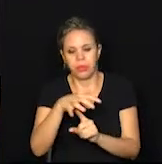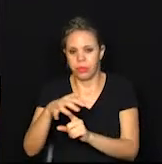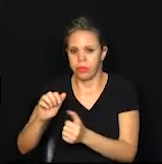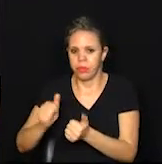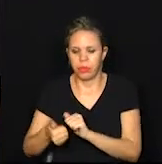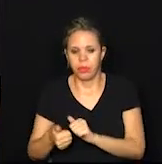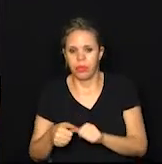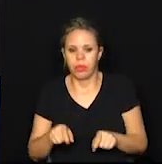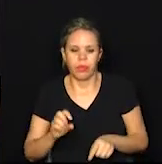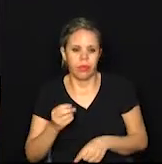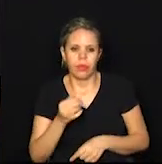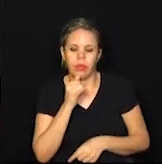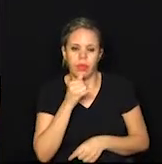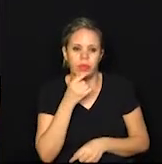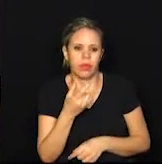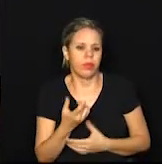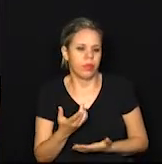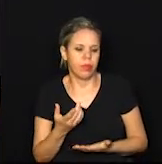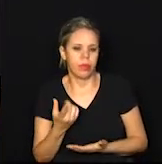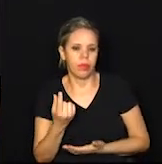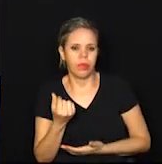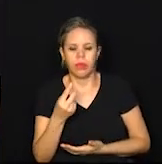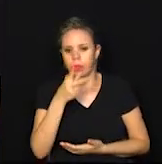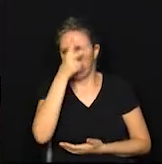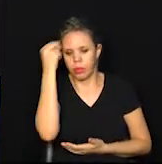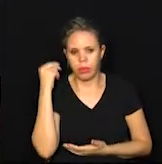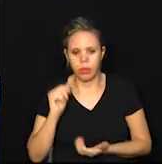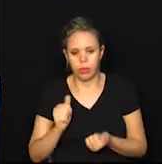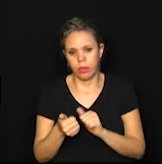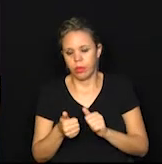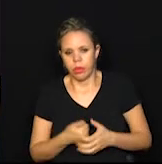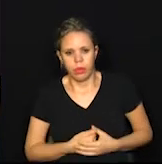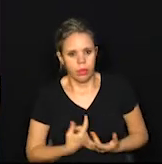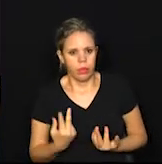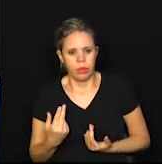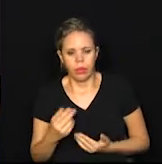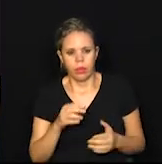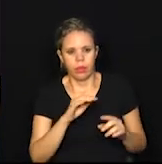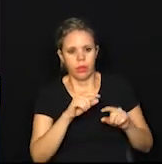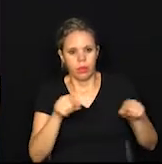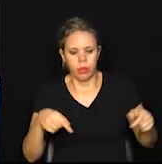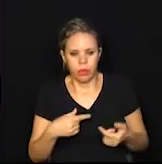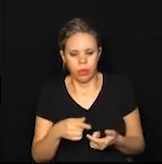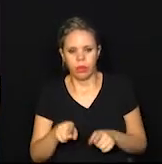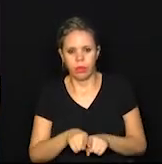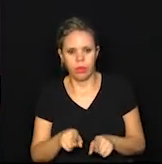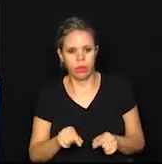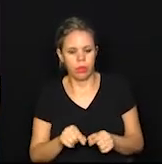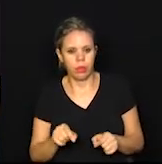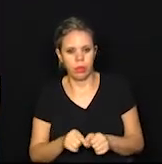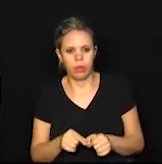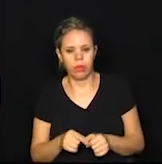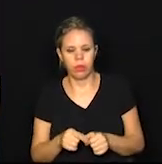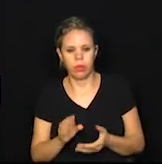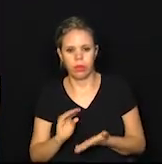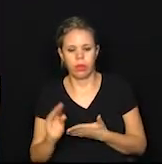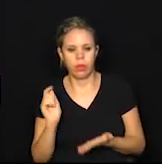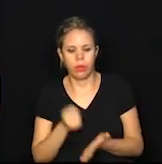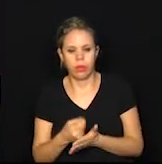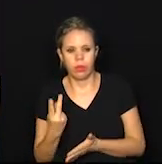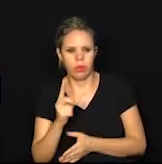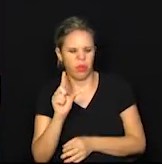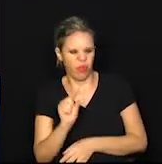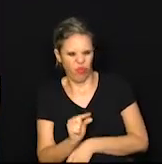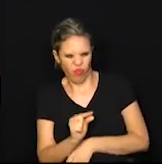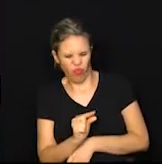esporte, ou então o preço público do nosso equipamento esportivo, como os campos, ela é alimentada por isso, é um valor